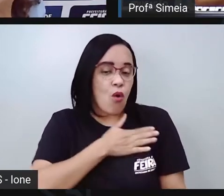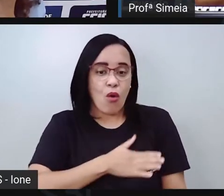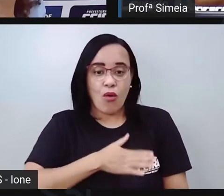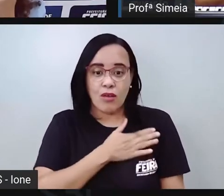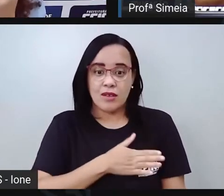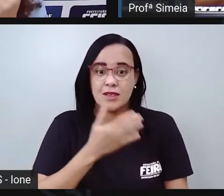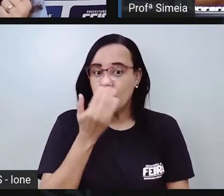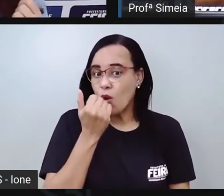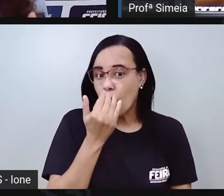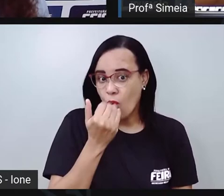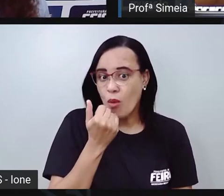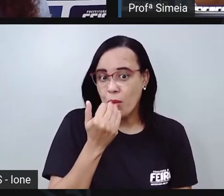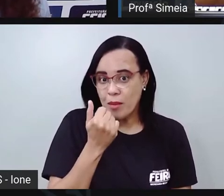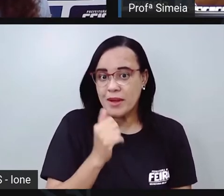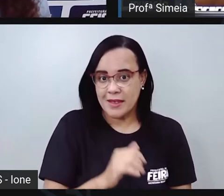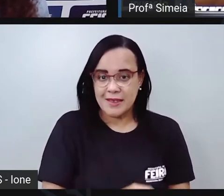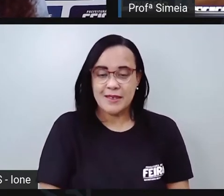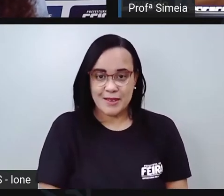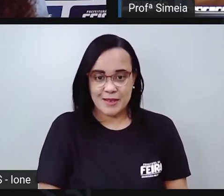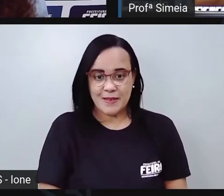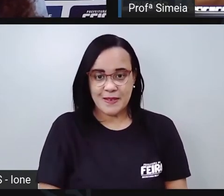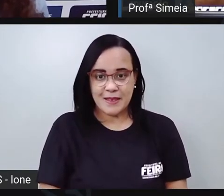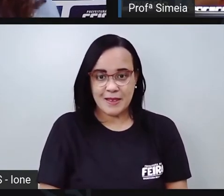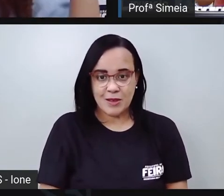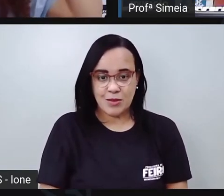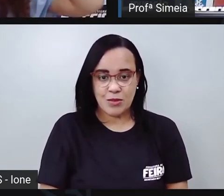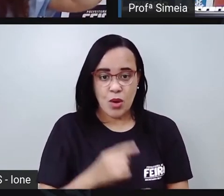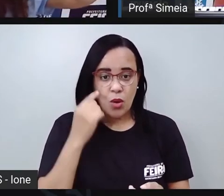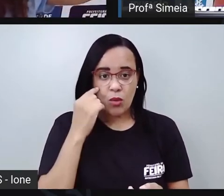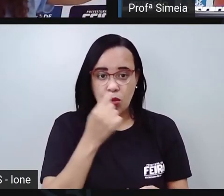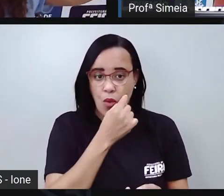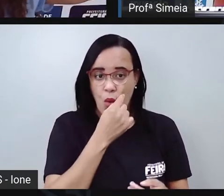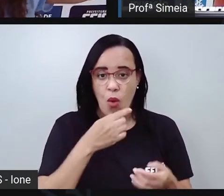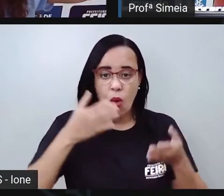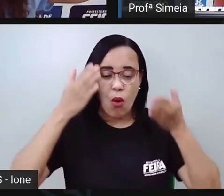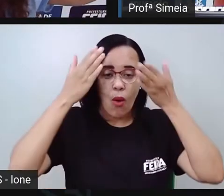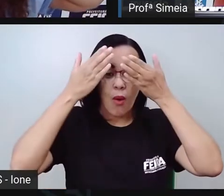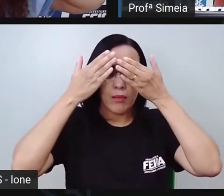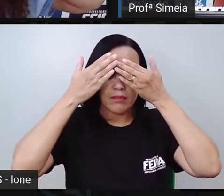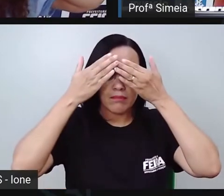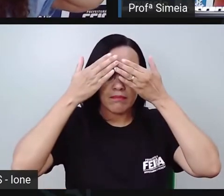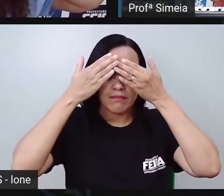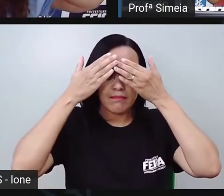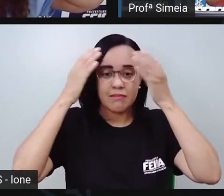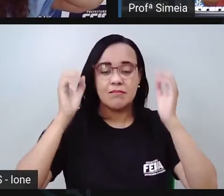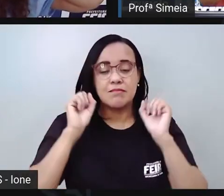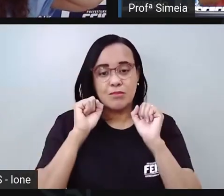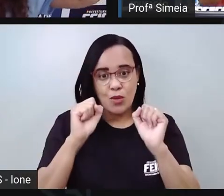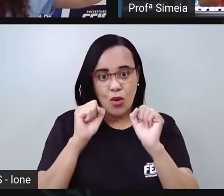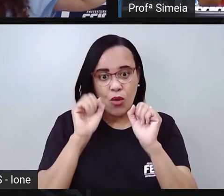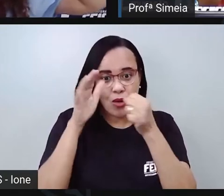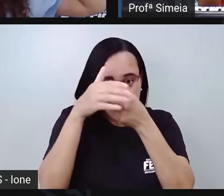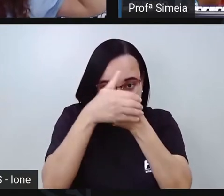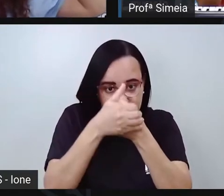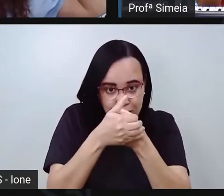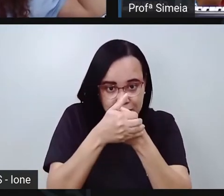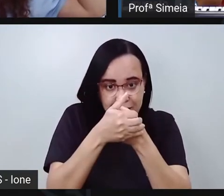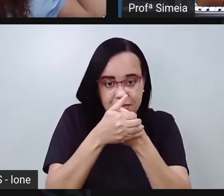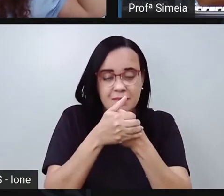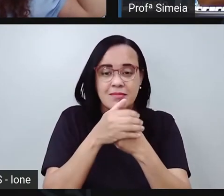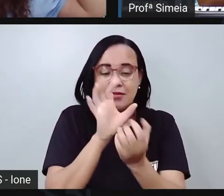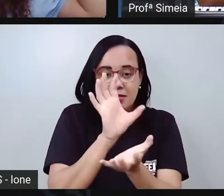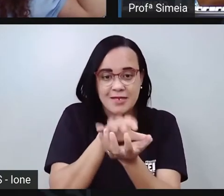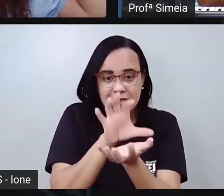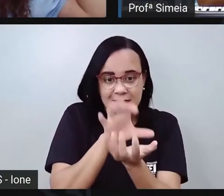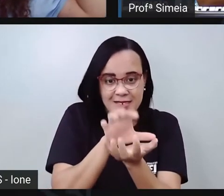então a gente vai esconder os olhinhos onde está os olhinhos Ok contra o jacaré se